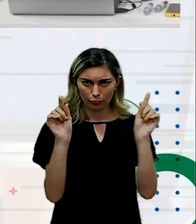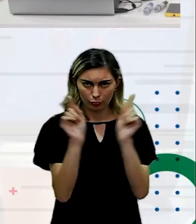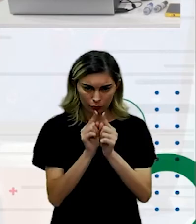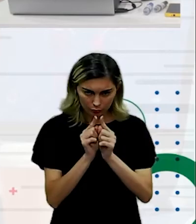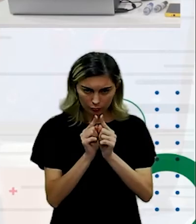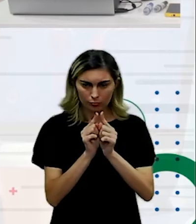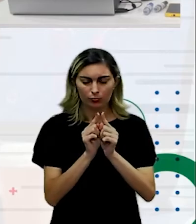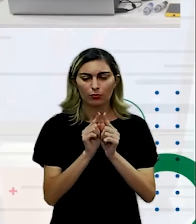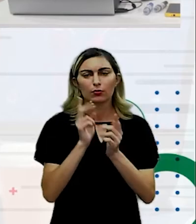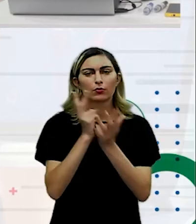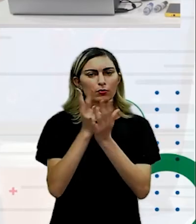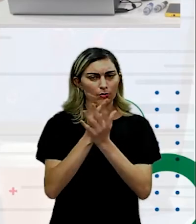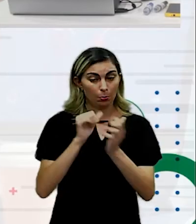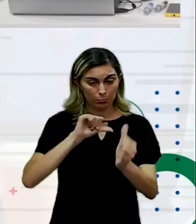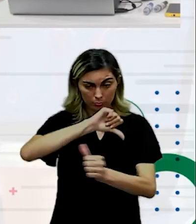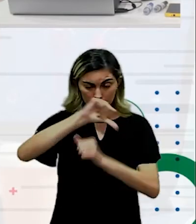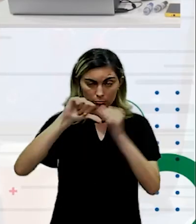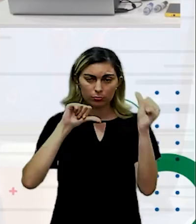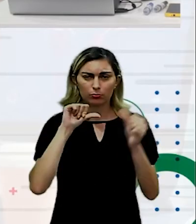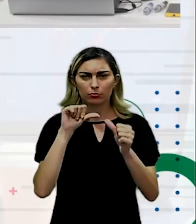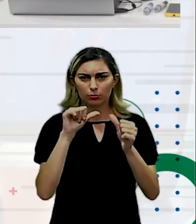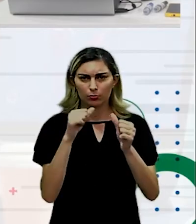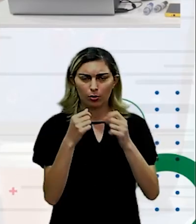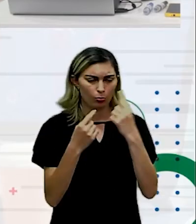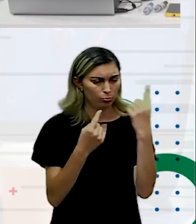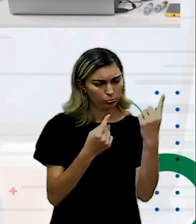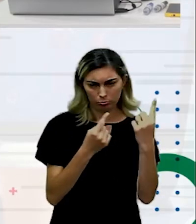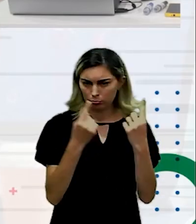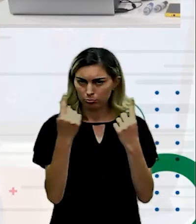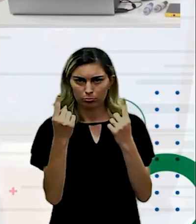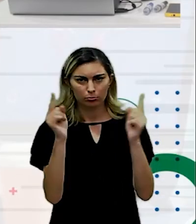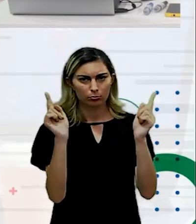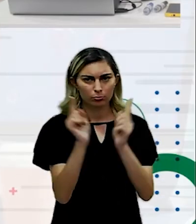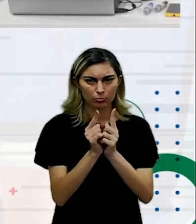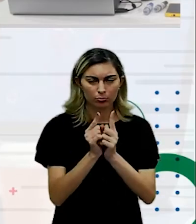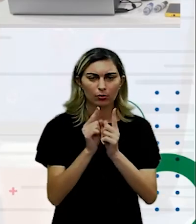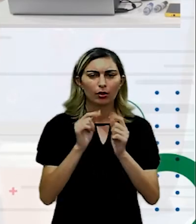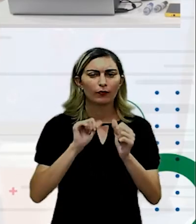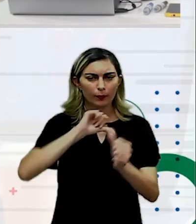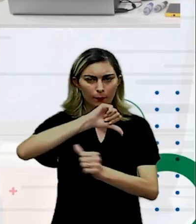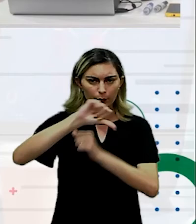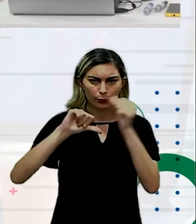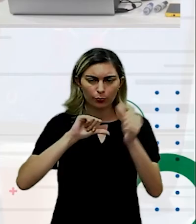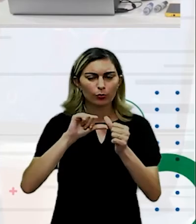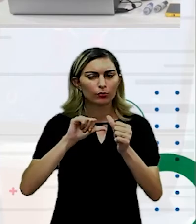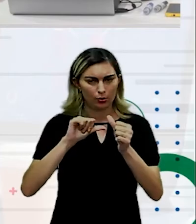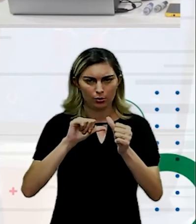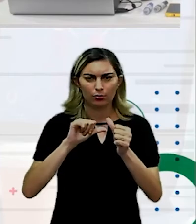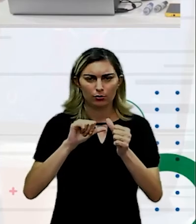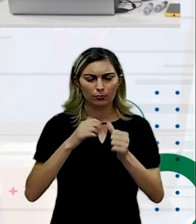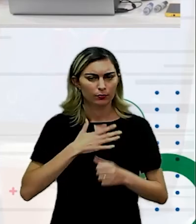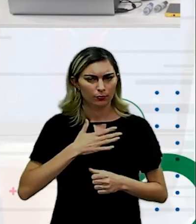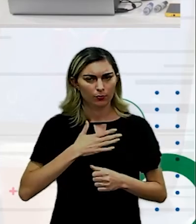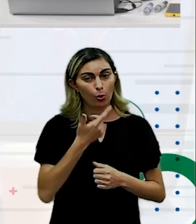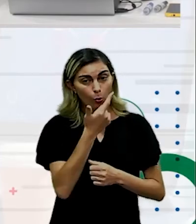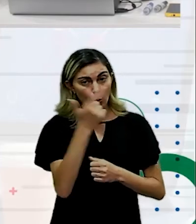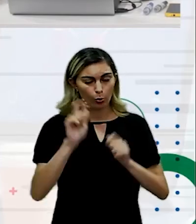Então, sempre que eu alterar um ou outro, ele vai alterar automaticamente para mim o